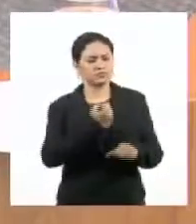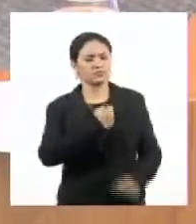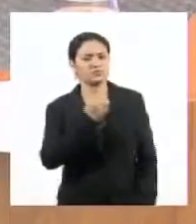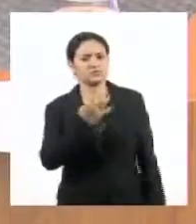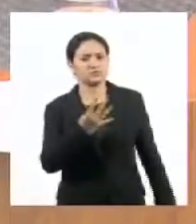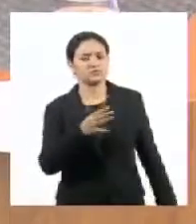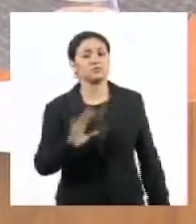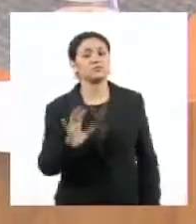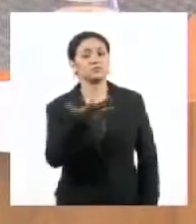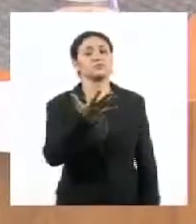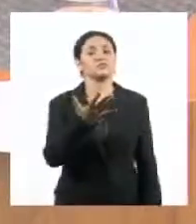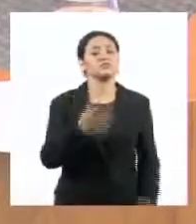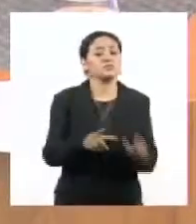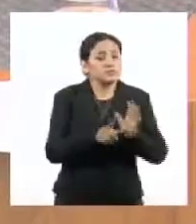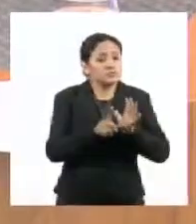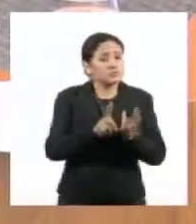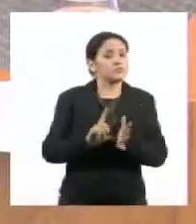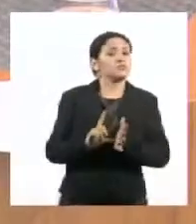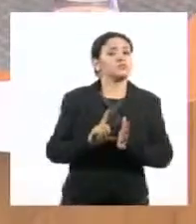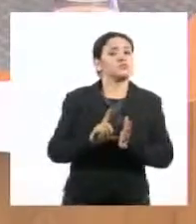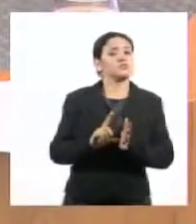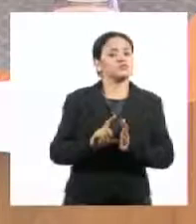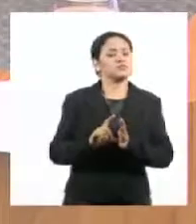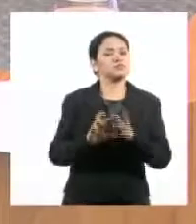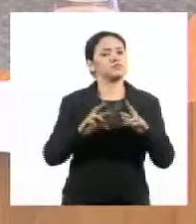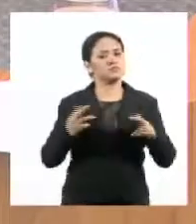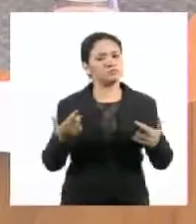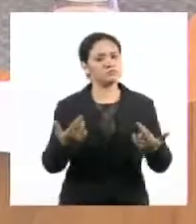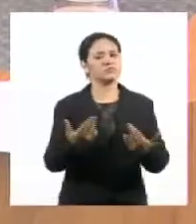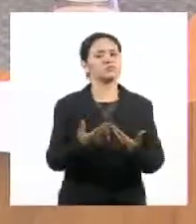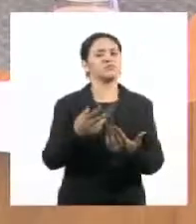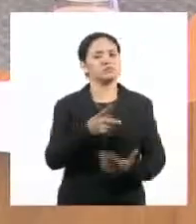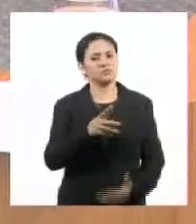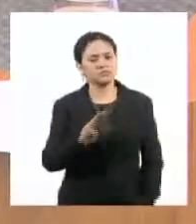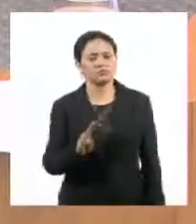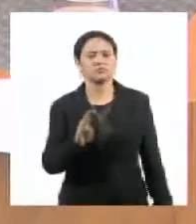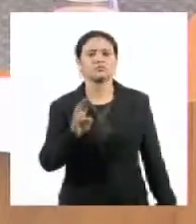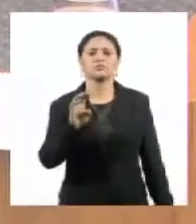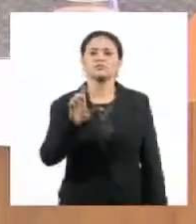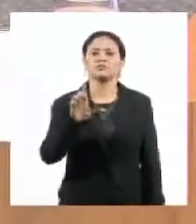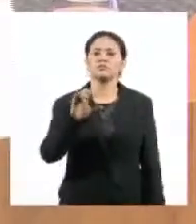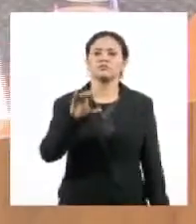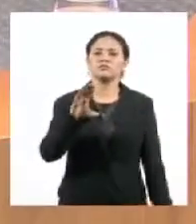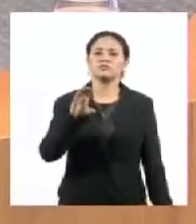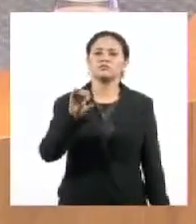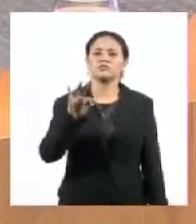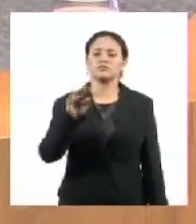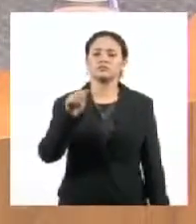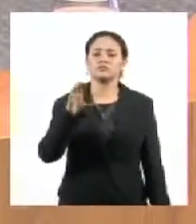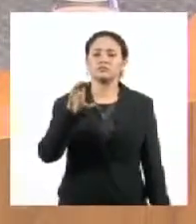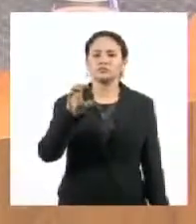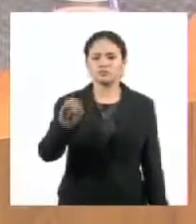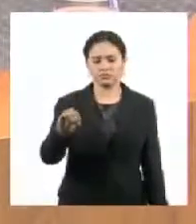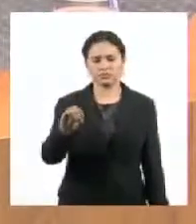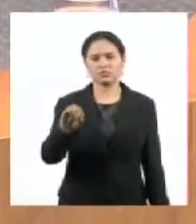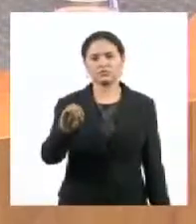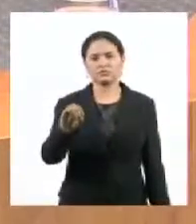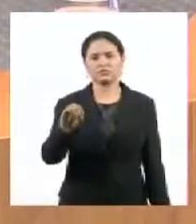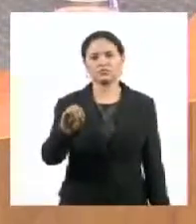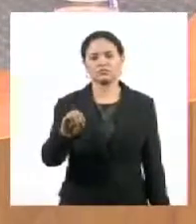de audiência e de consulta pública sobre edital de licitação, no caso de concessão, e sobre a minuta do